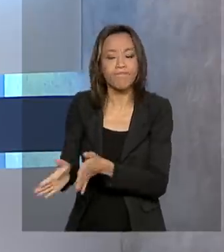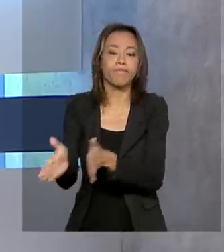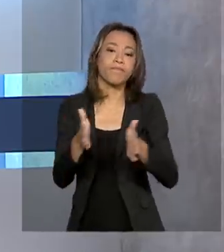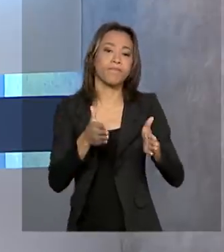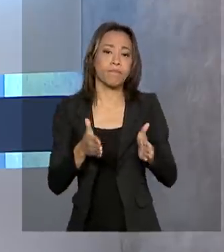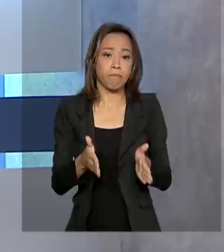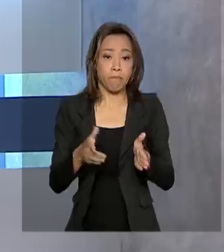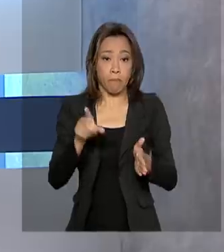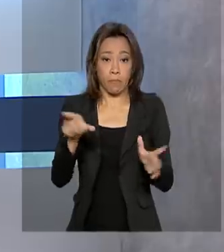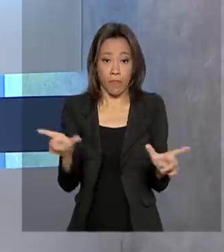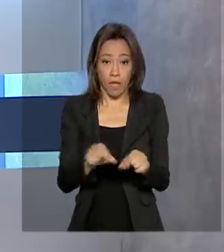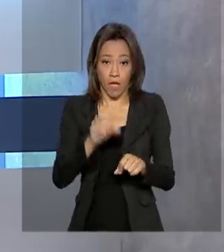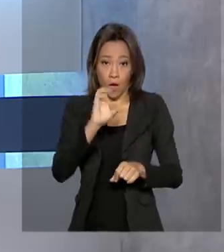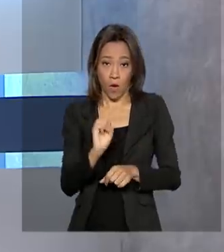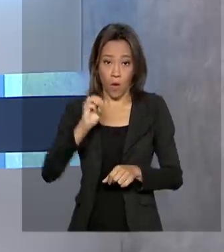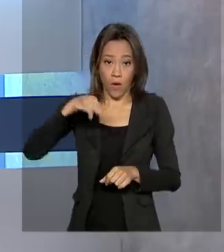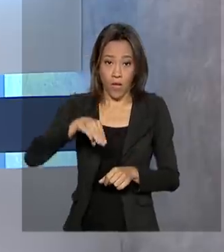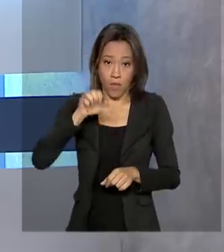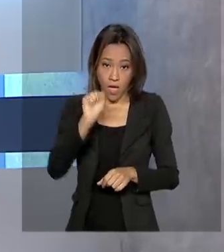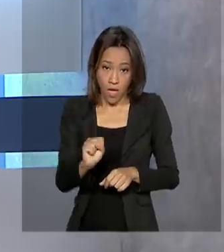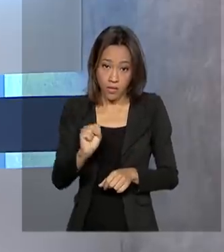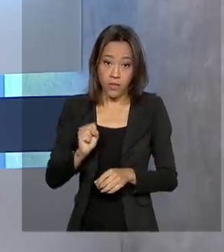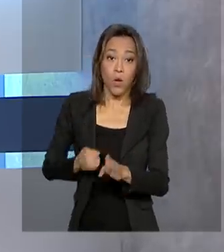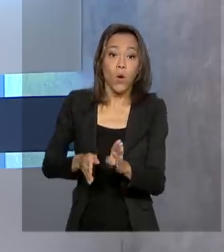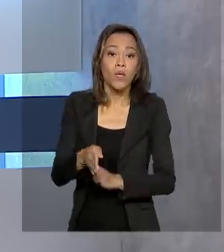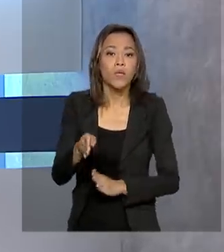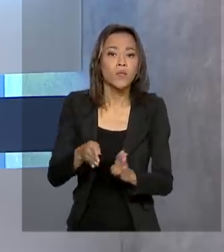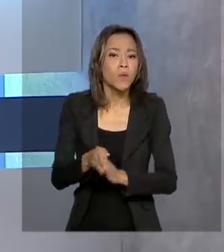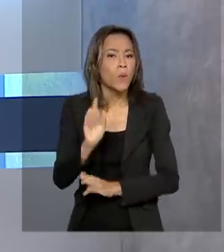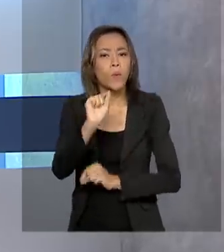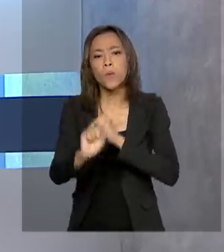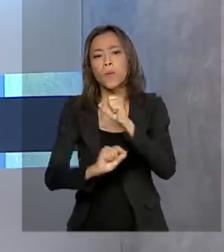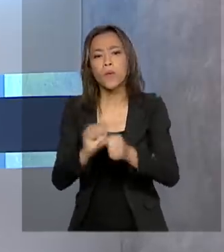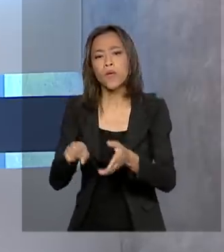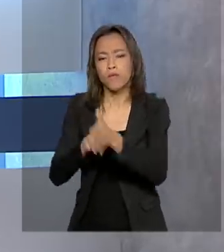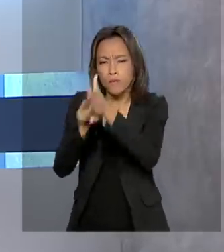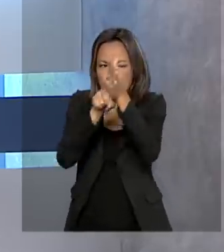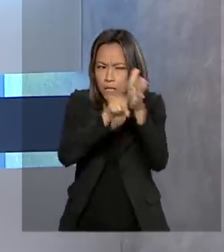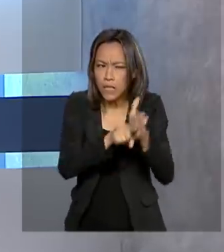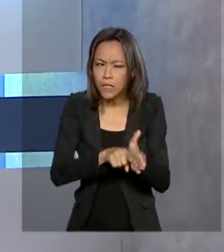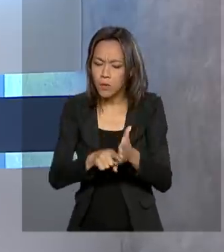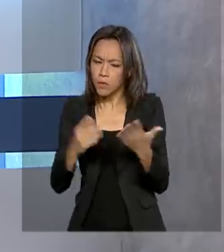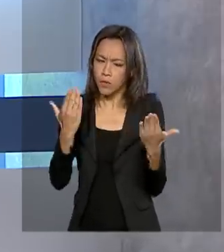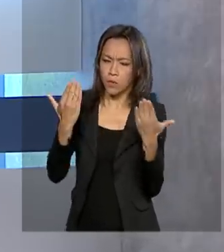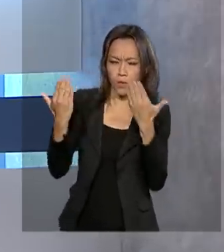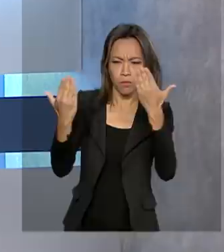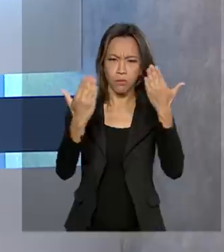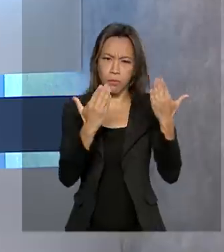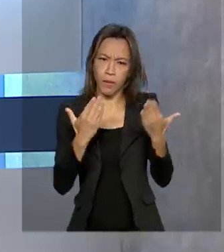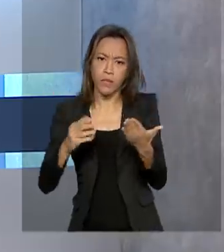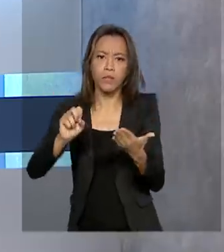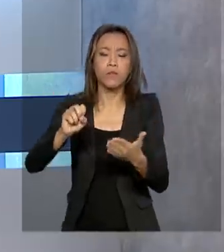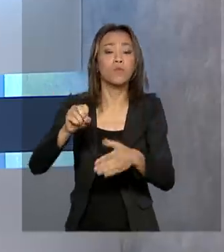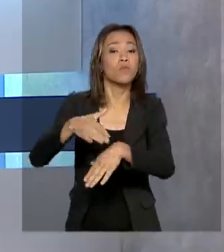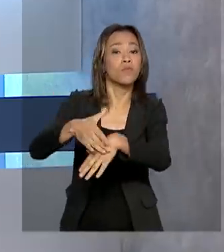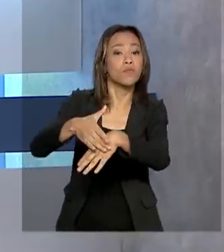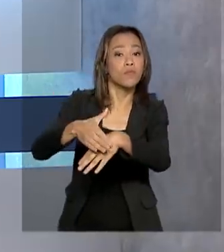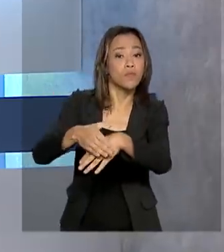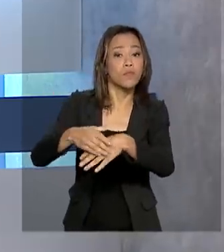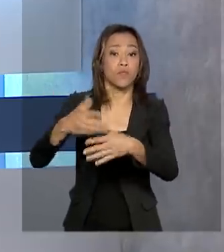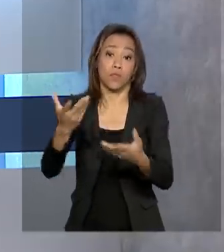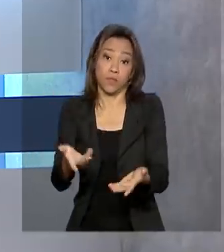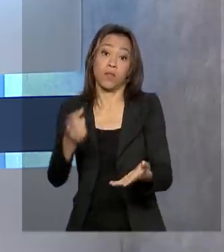a organização mundial de saúde recomendou a investigação de qualquer caso suspeito de coronavírus procedente da china